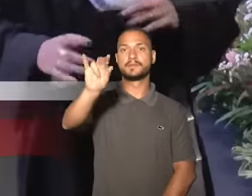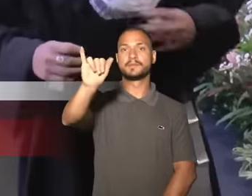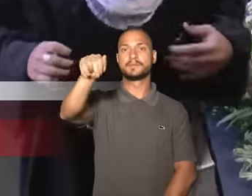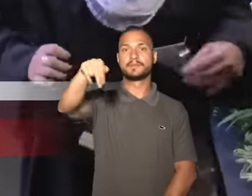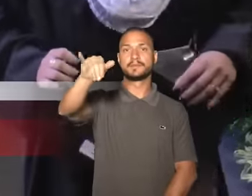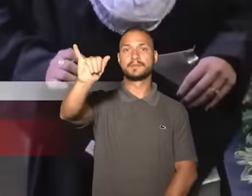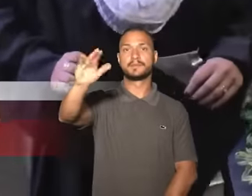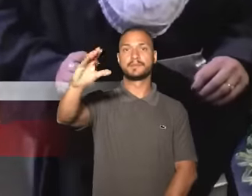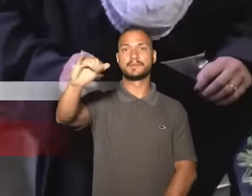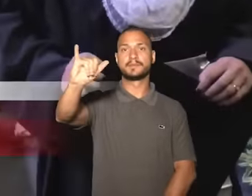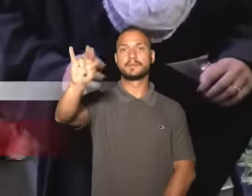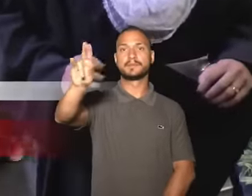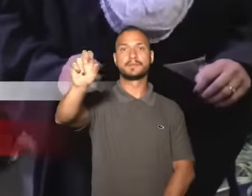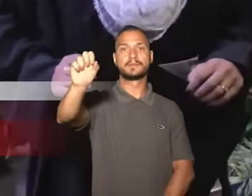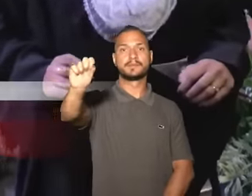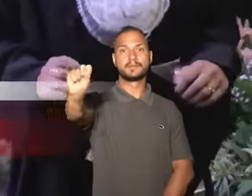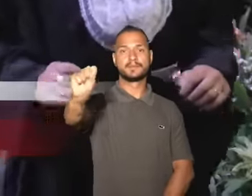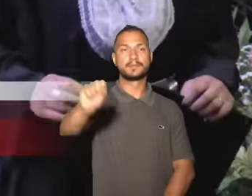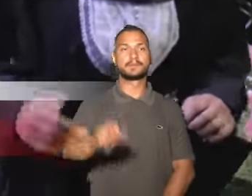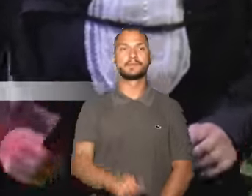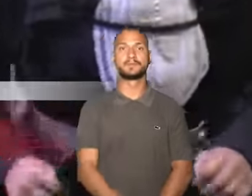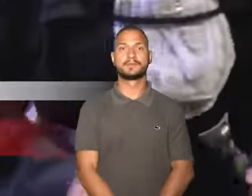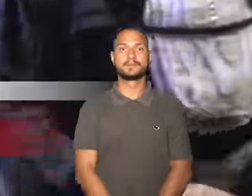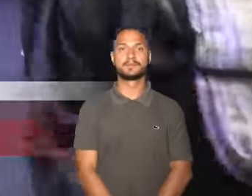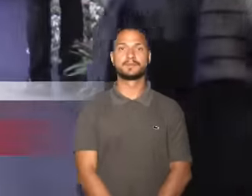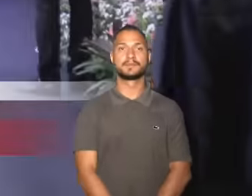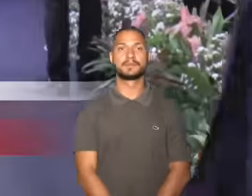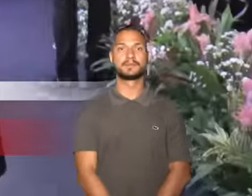Vinícius Estanciola Cardoso.